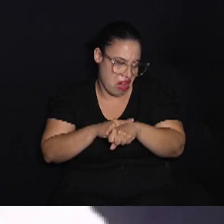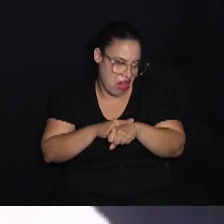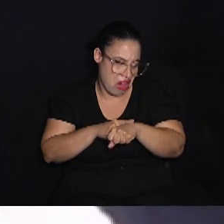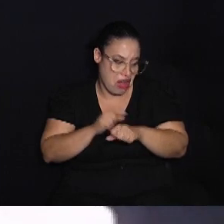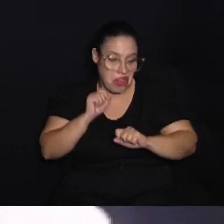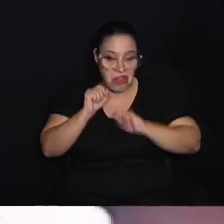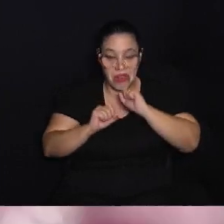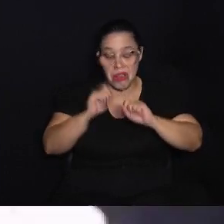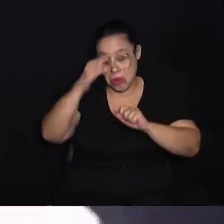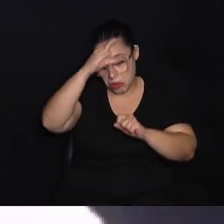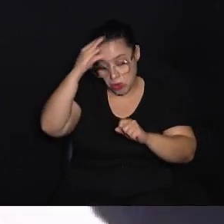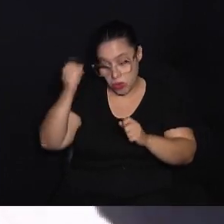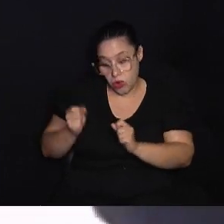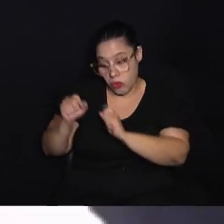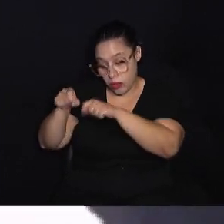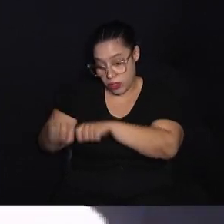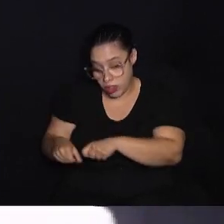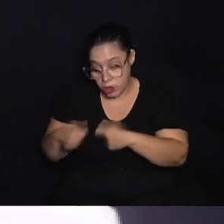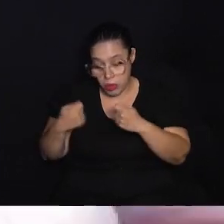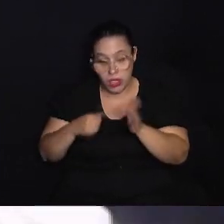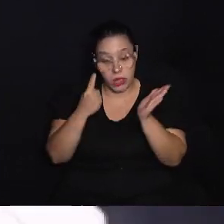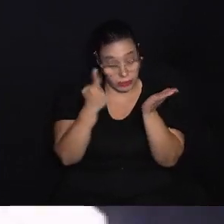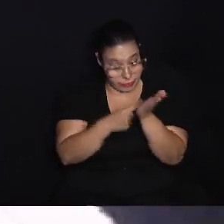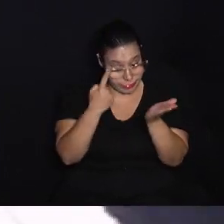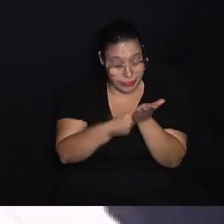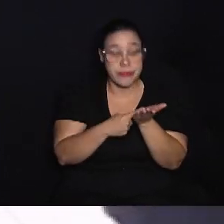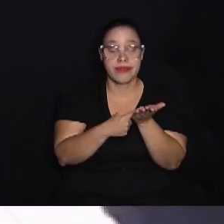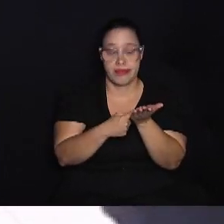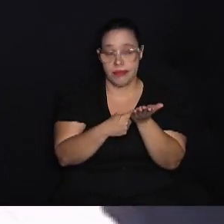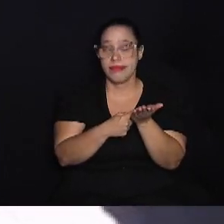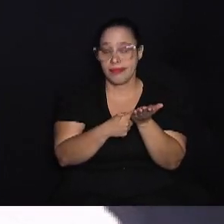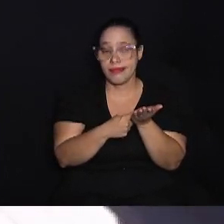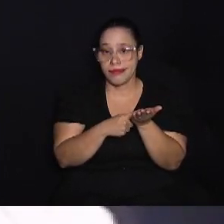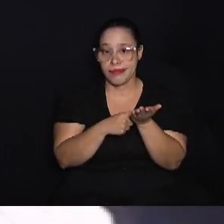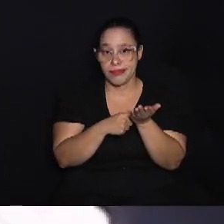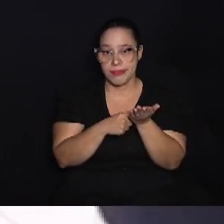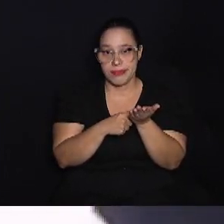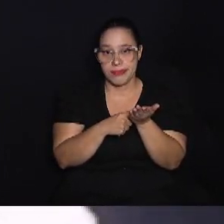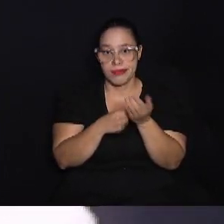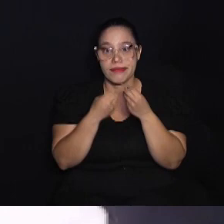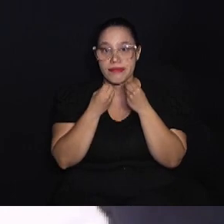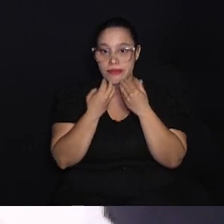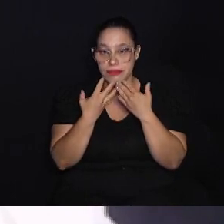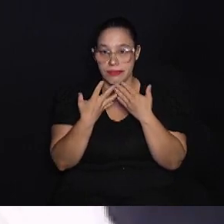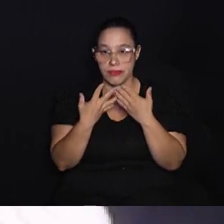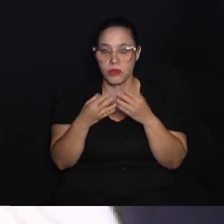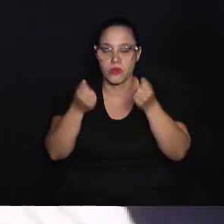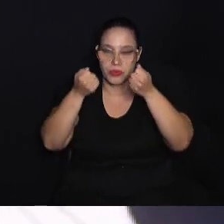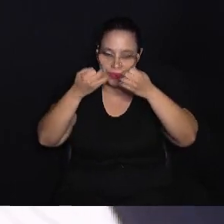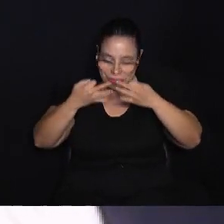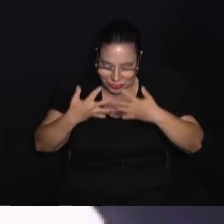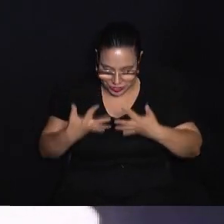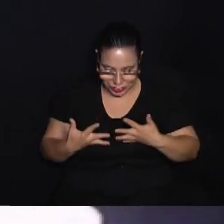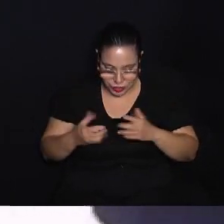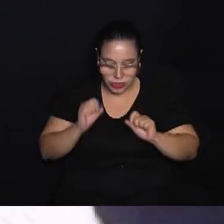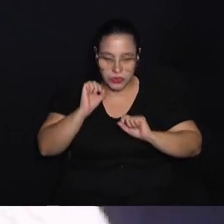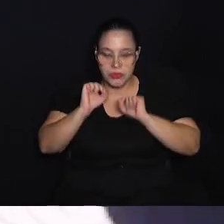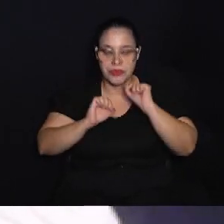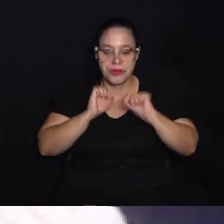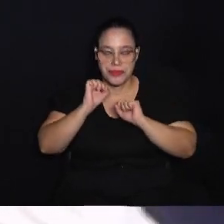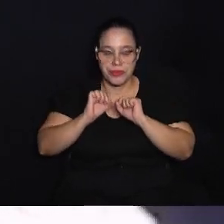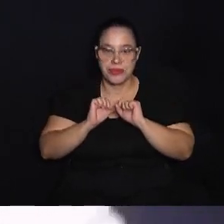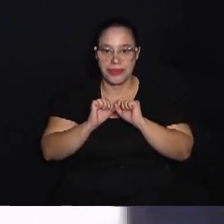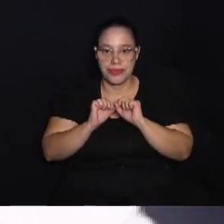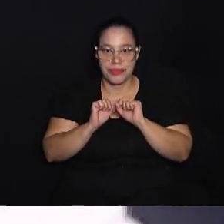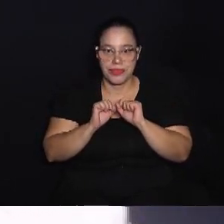horas funciona, como o consumidor pode descartar, se é preciso agendamento. Então, ele fica bem